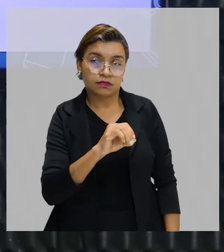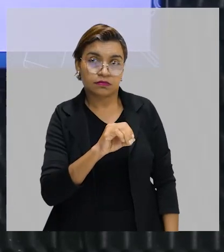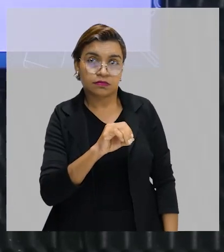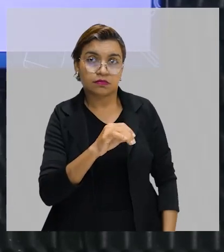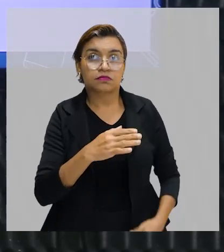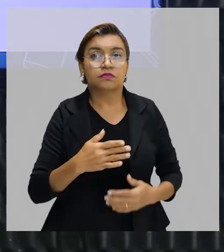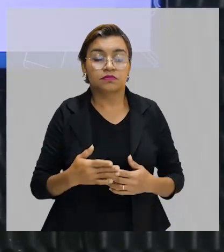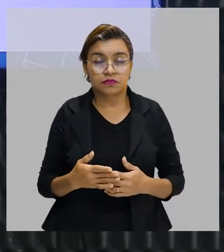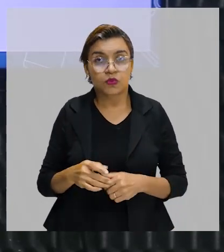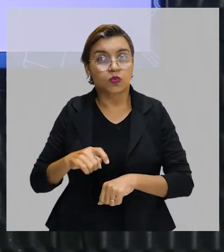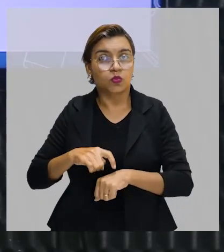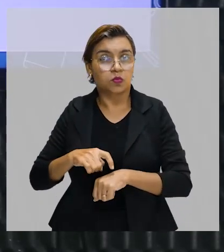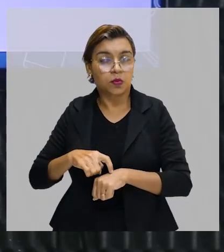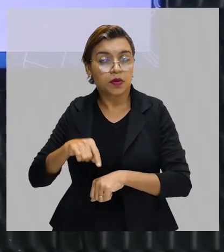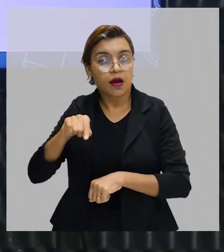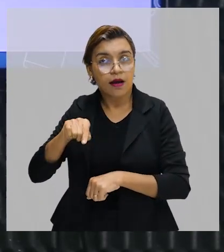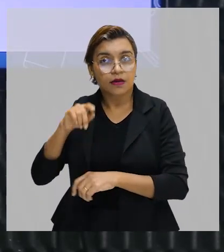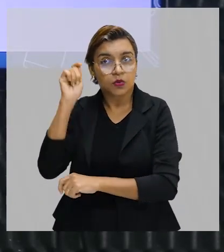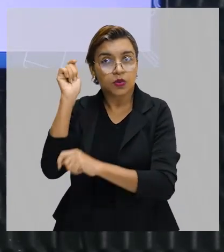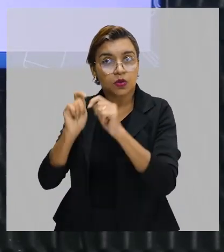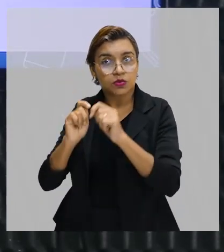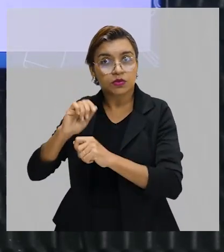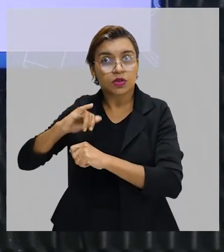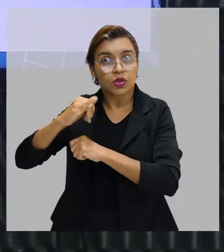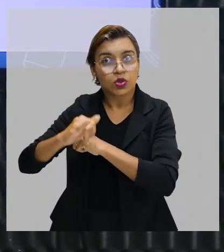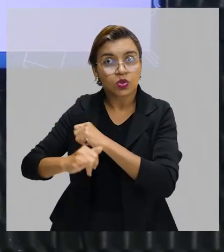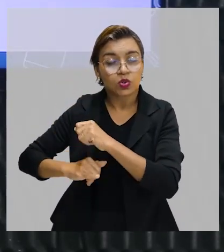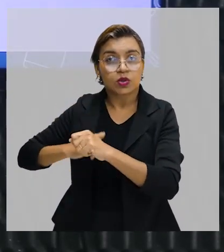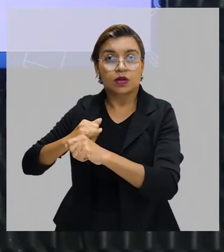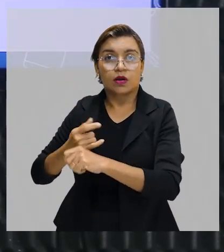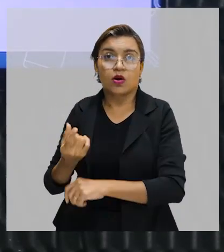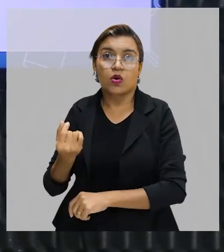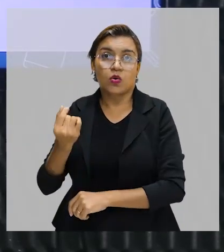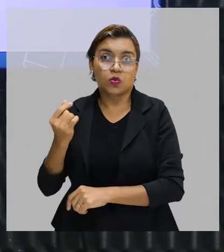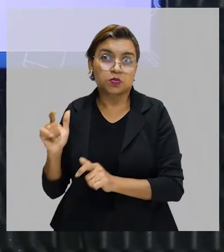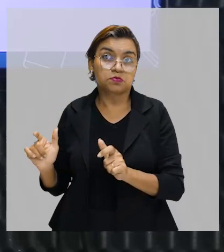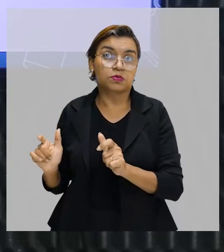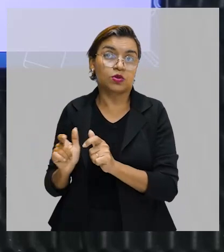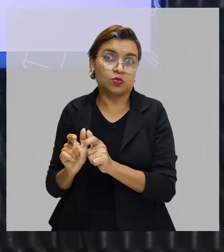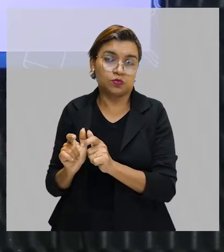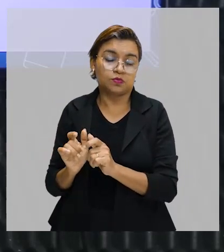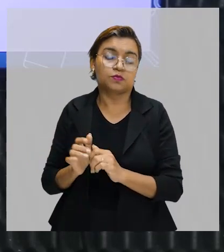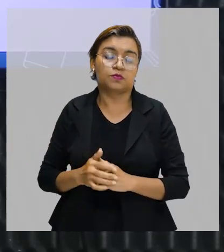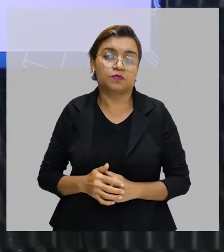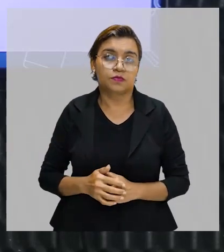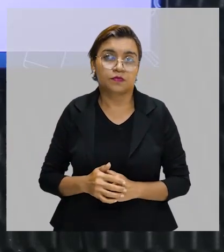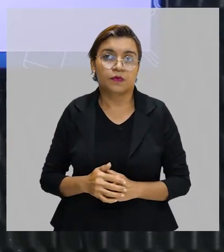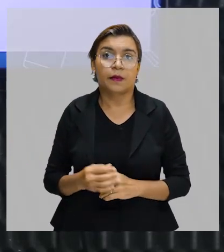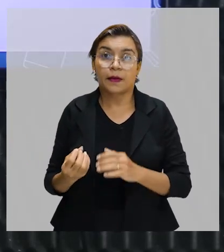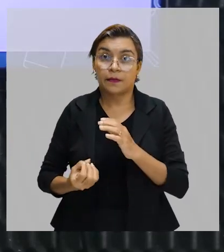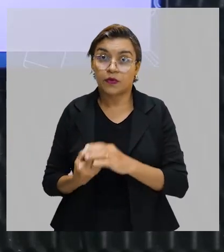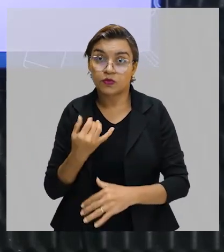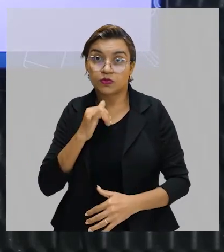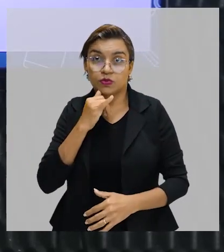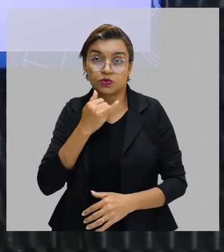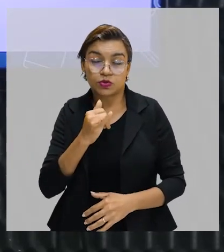é instalada uma usina nuclear, certo, para a produção de energia, tá ok? Utilizando